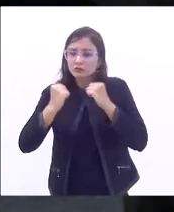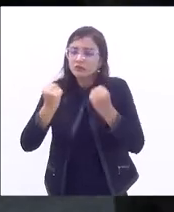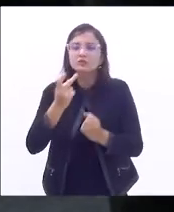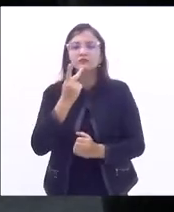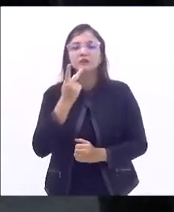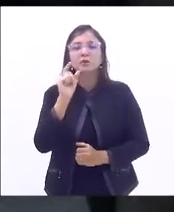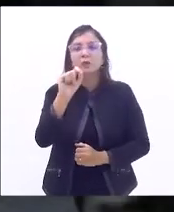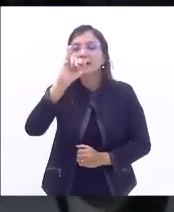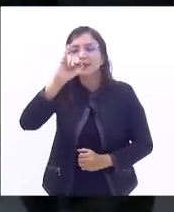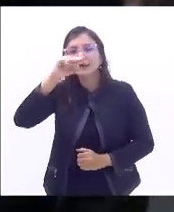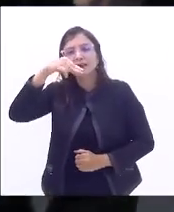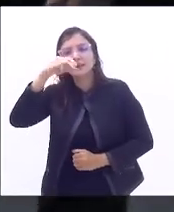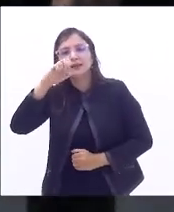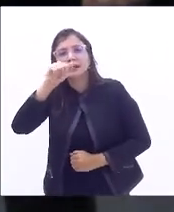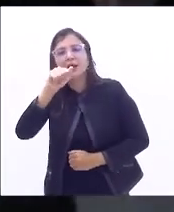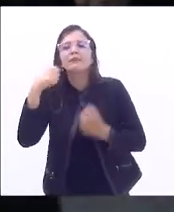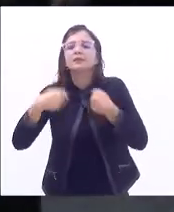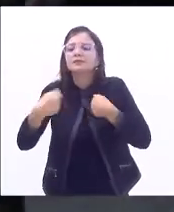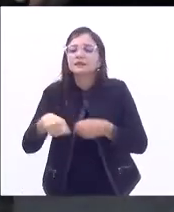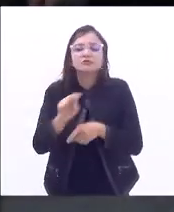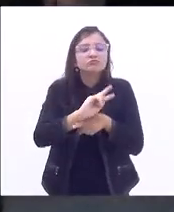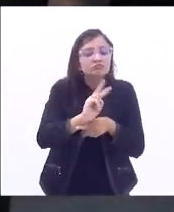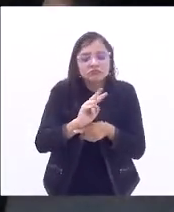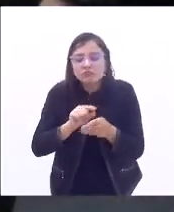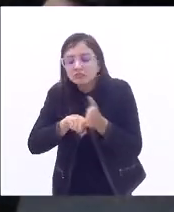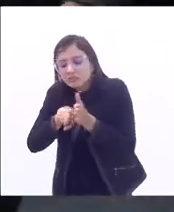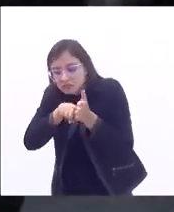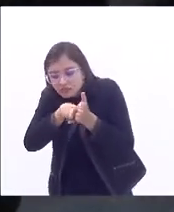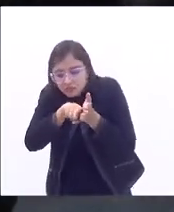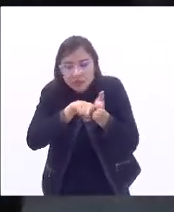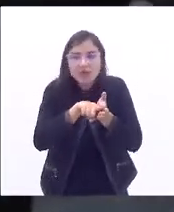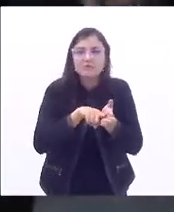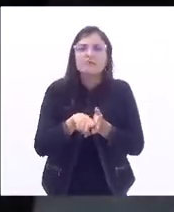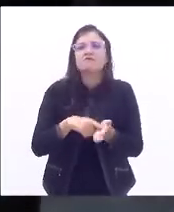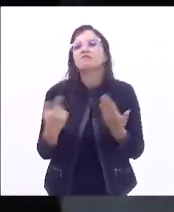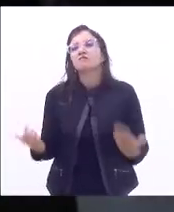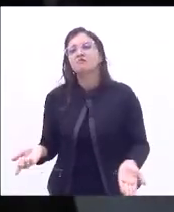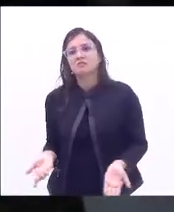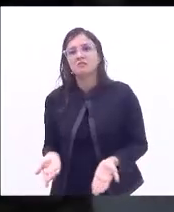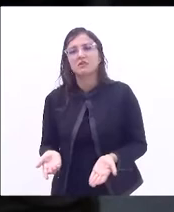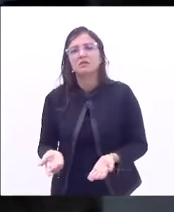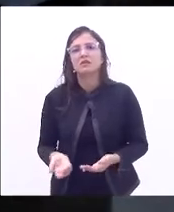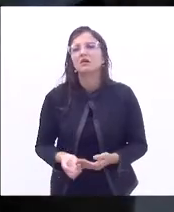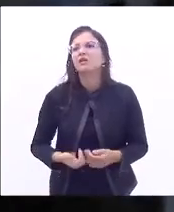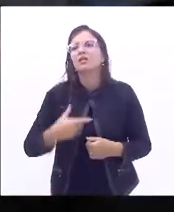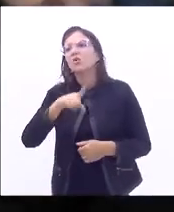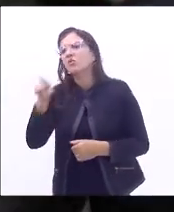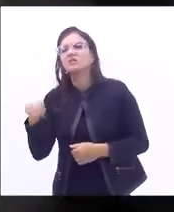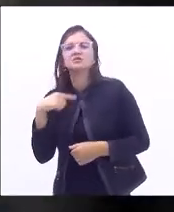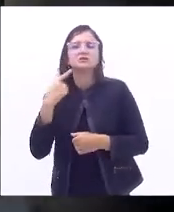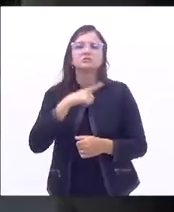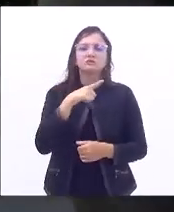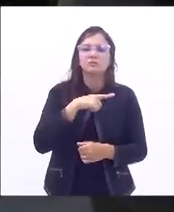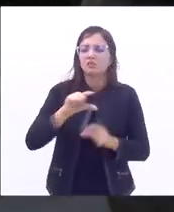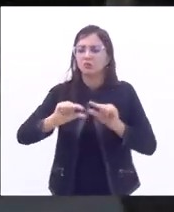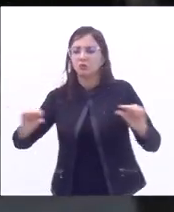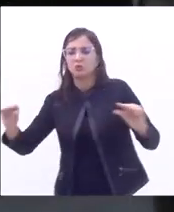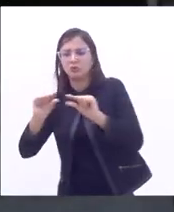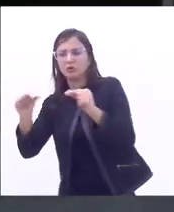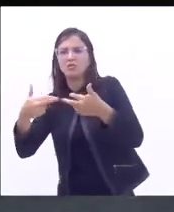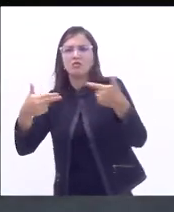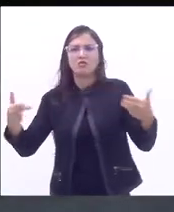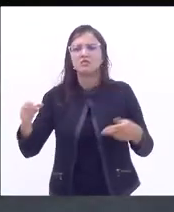o controle e as linhas que tiverem produção, aço em barra, laminados, etc., vigas, se não